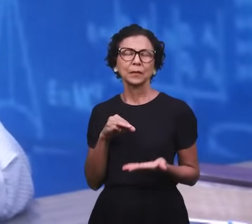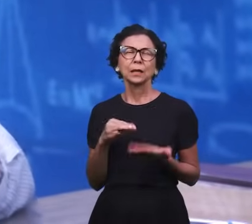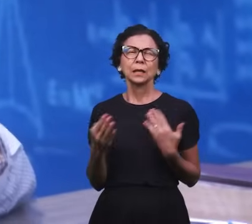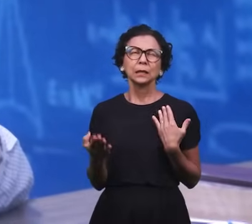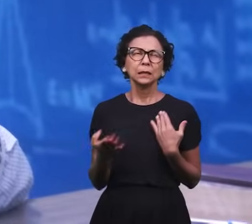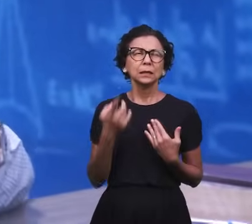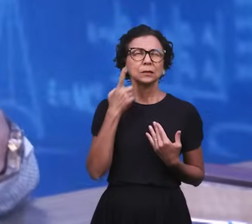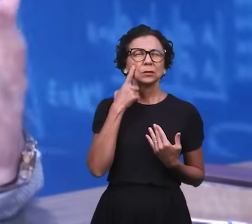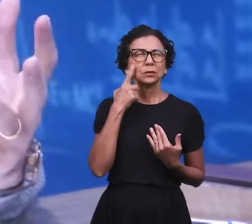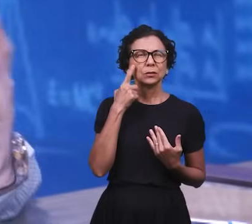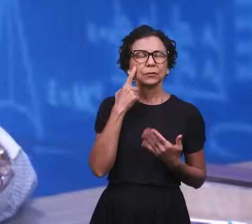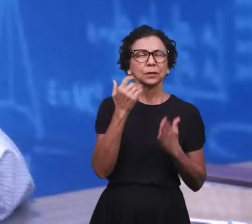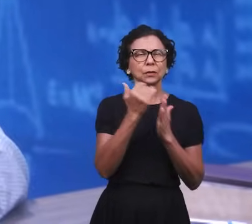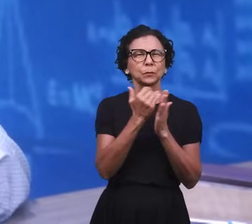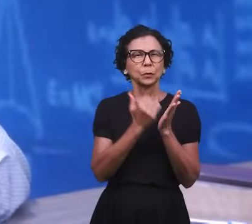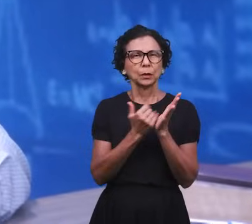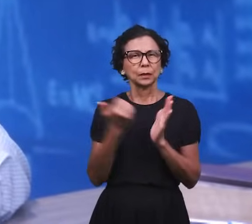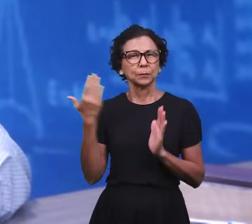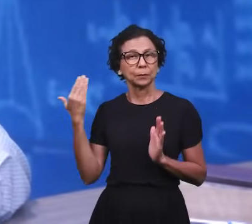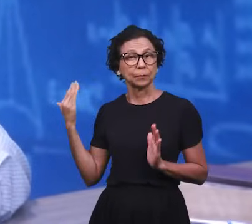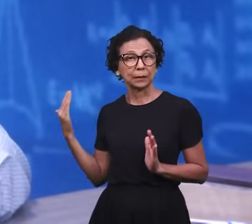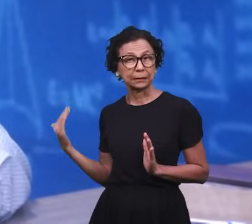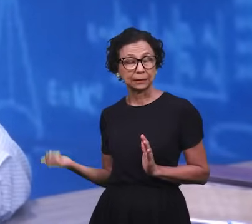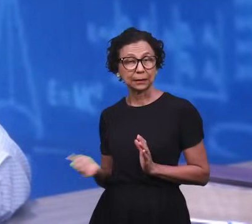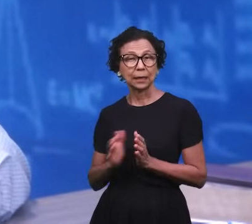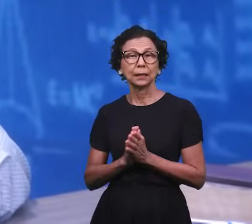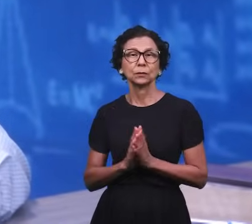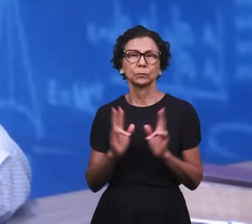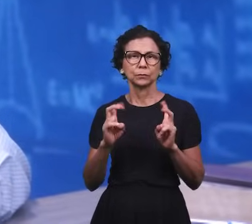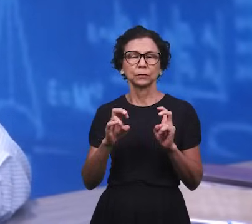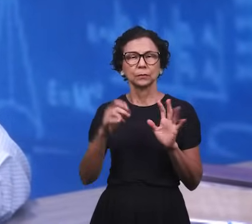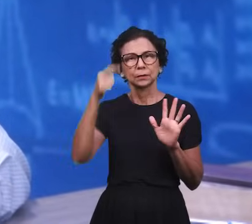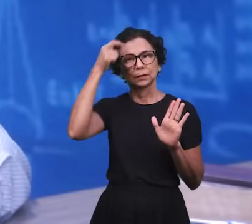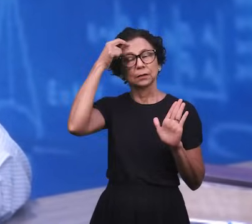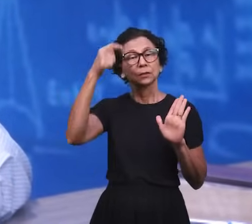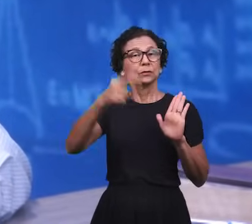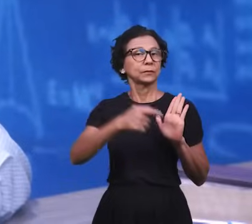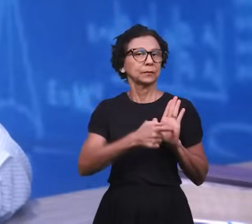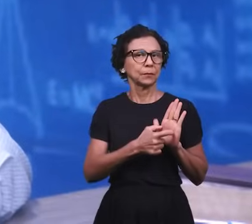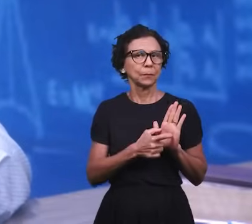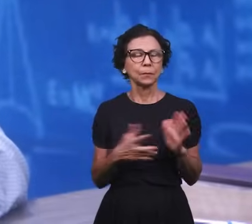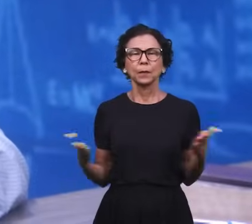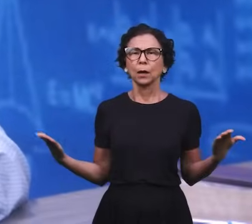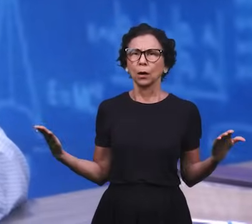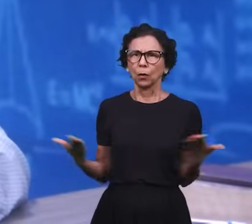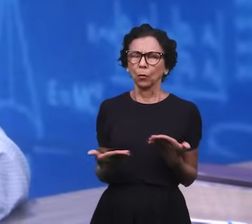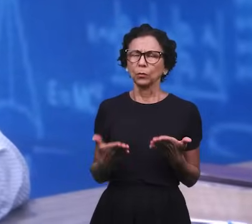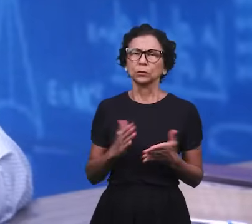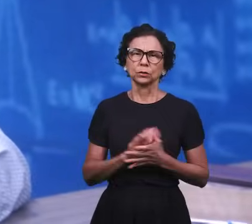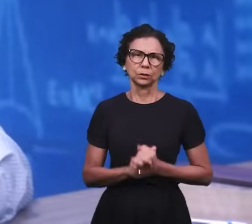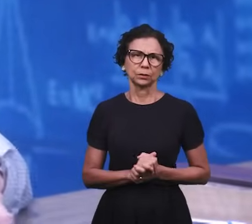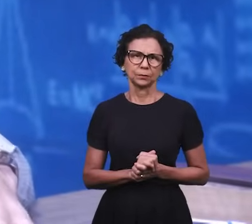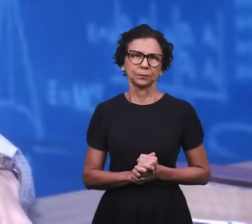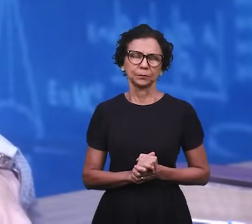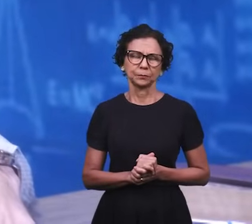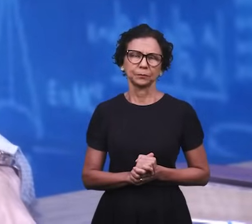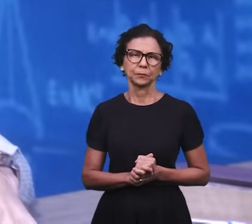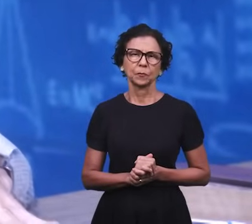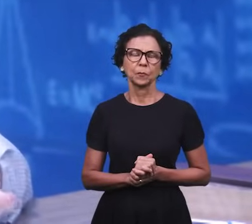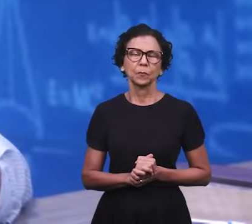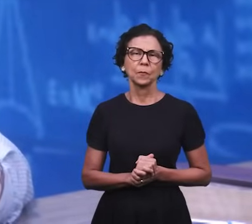Estamos discutindo ao longo dos últimos episódios a respeito da inteligência artificial. Hoje, no nosso